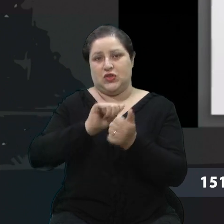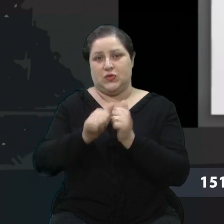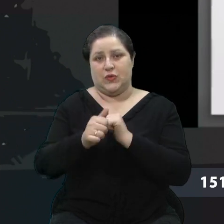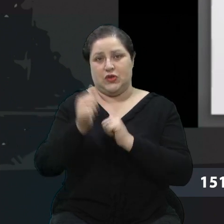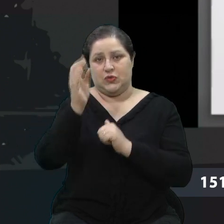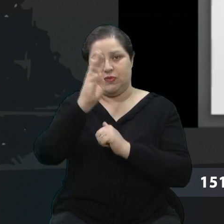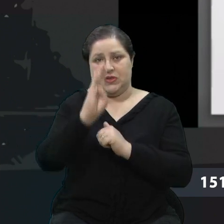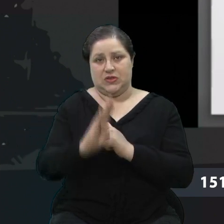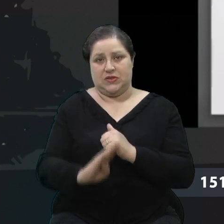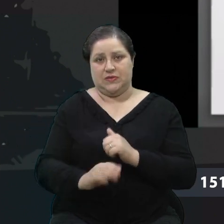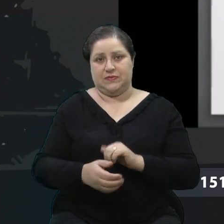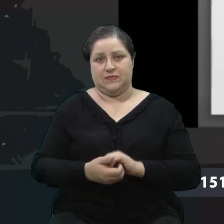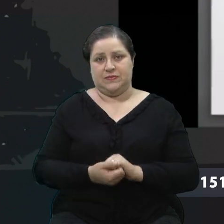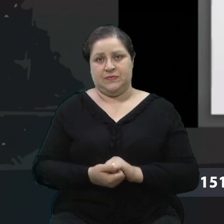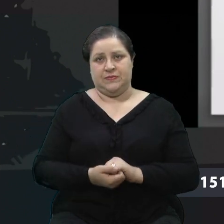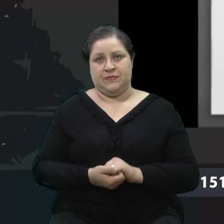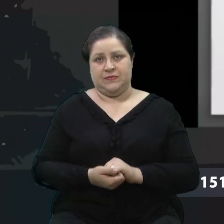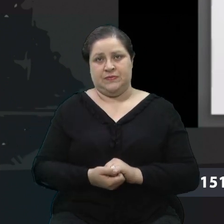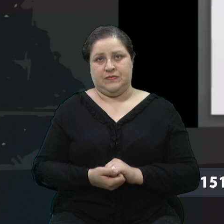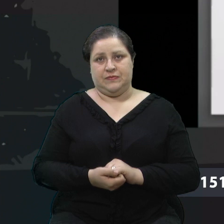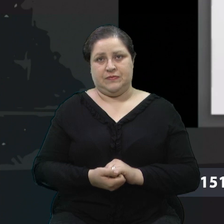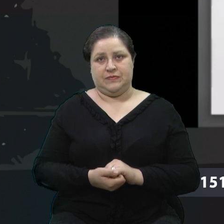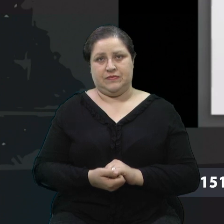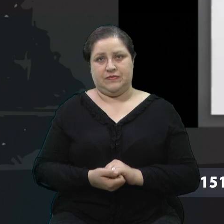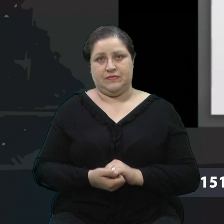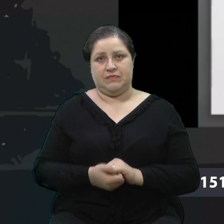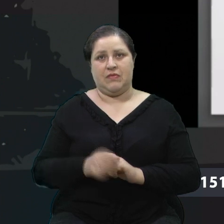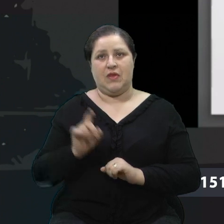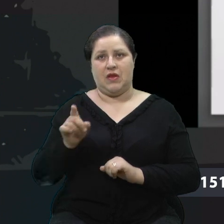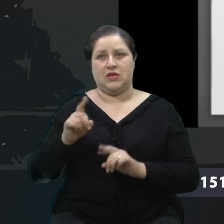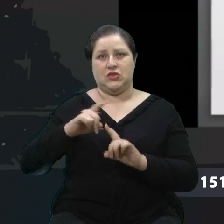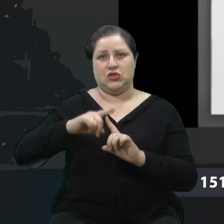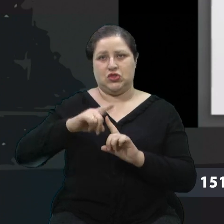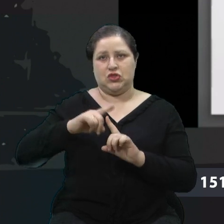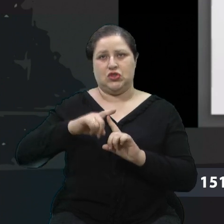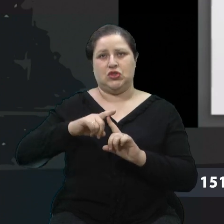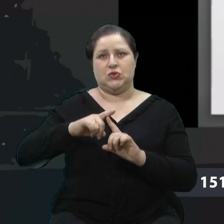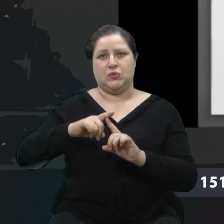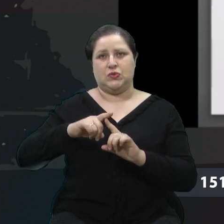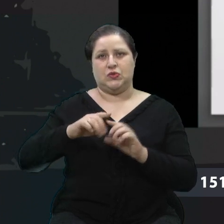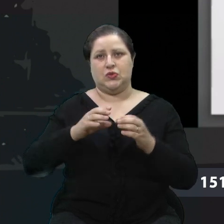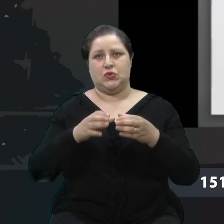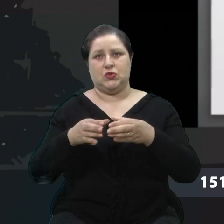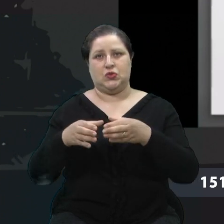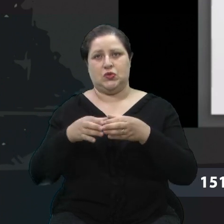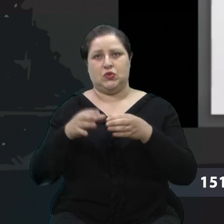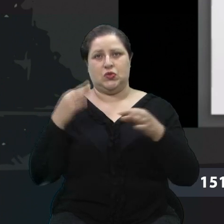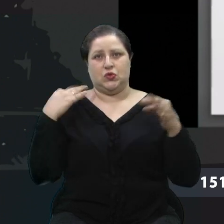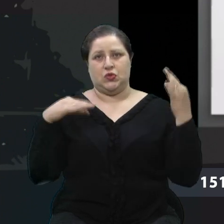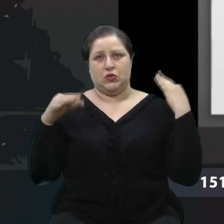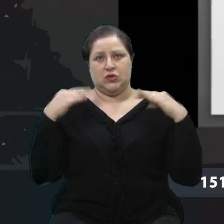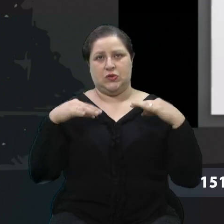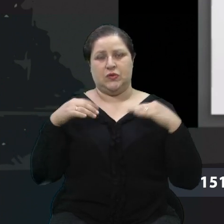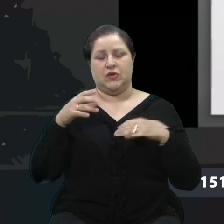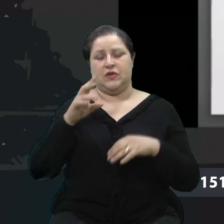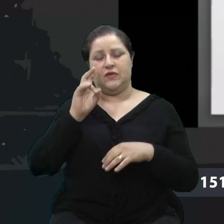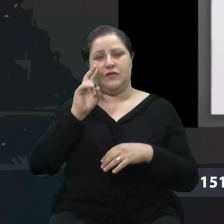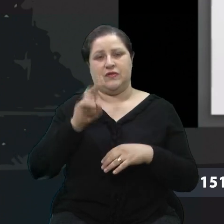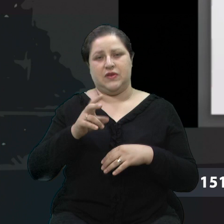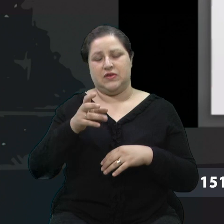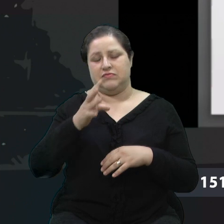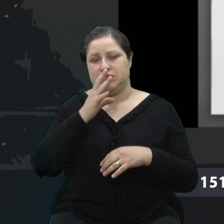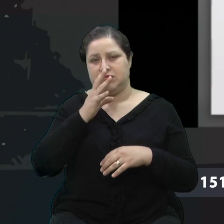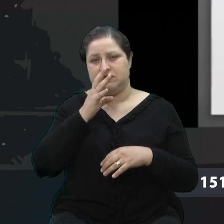Brasil. Pode passar, Cleber. Essas tipologias de turismo, né, aí a gente foi assistir um jogo do São